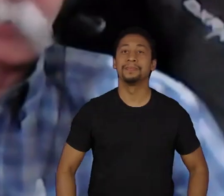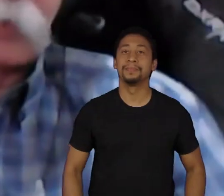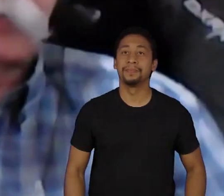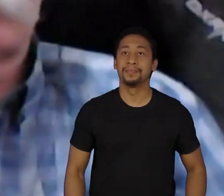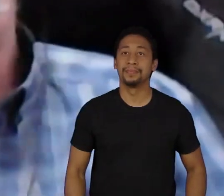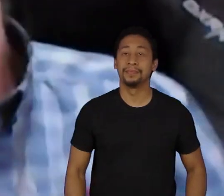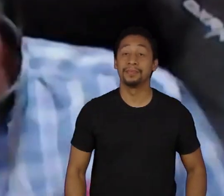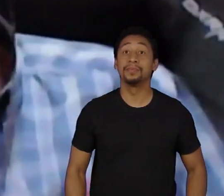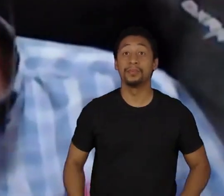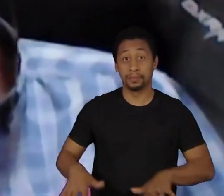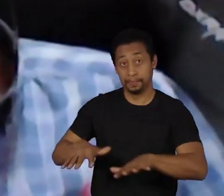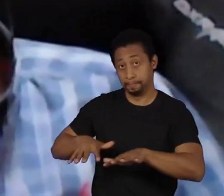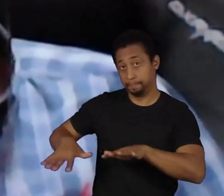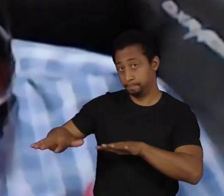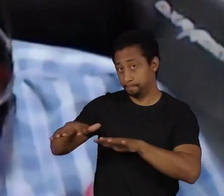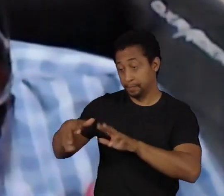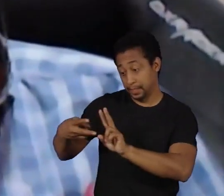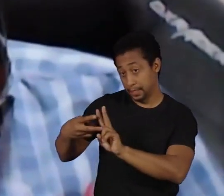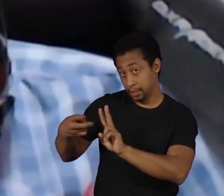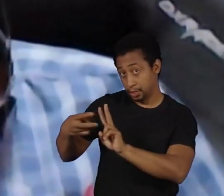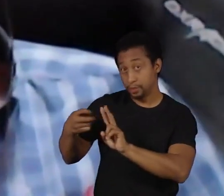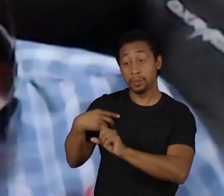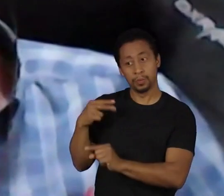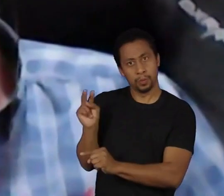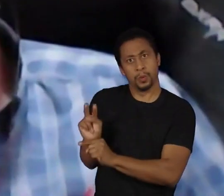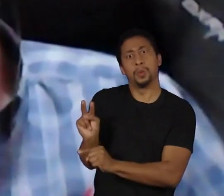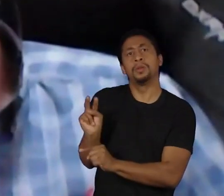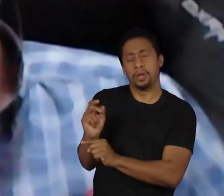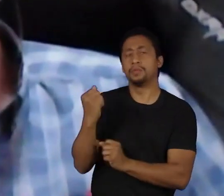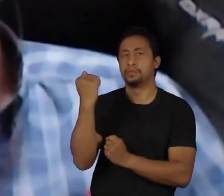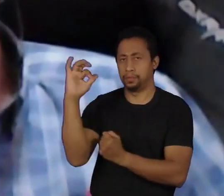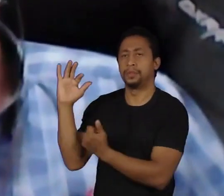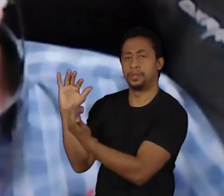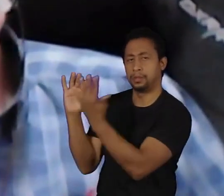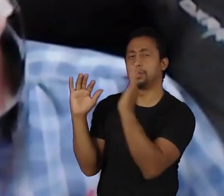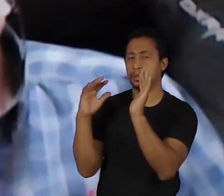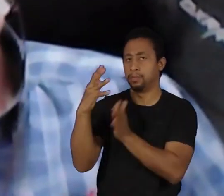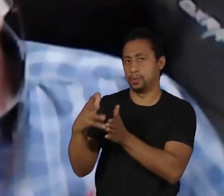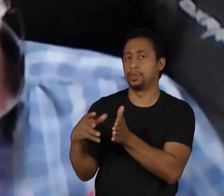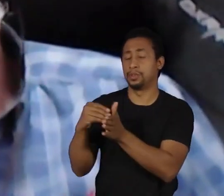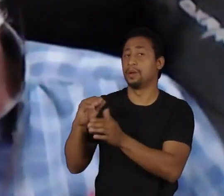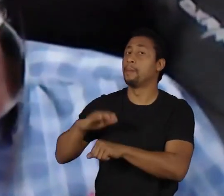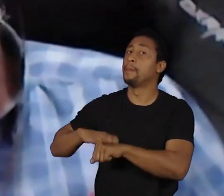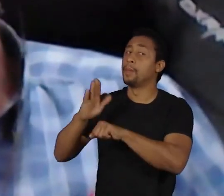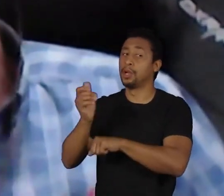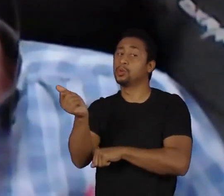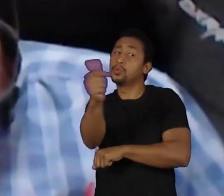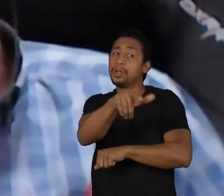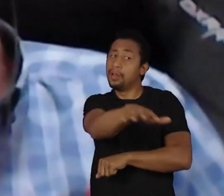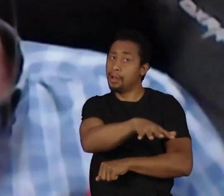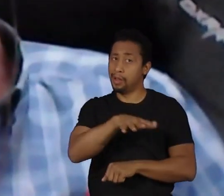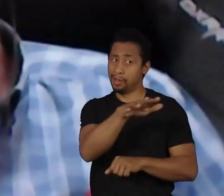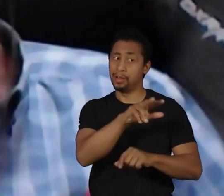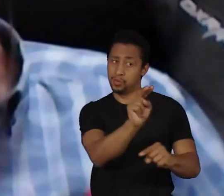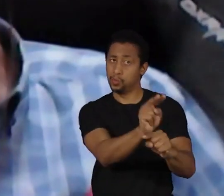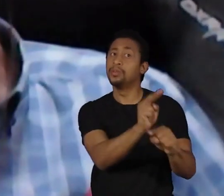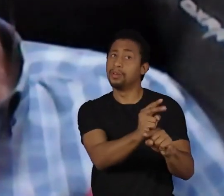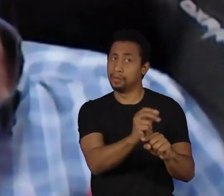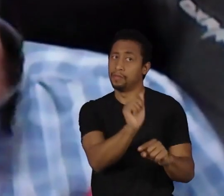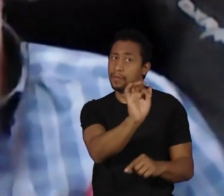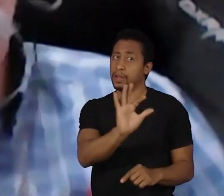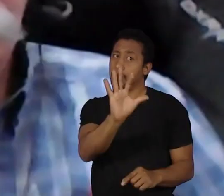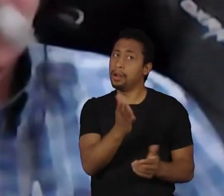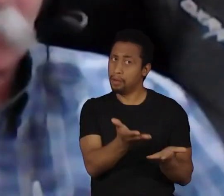As terras indígenas protegem mais a floresta amazônica do que as unidades de conservação federais. E